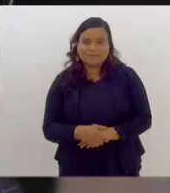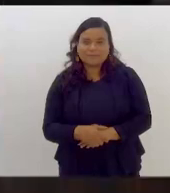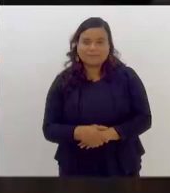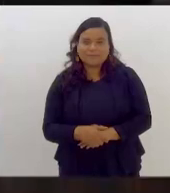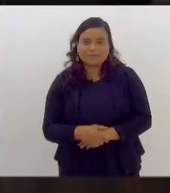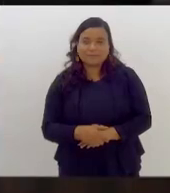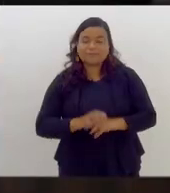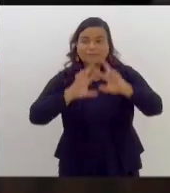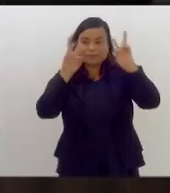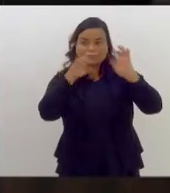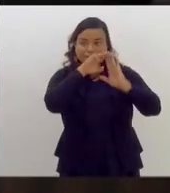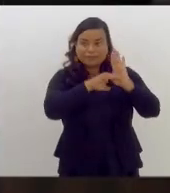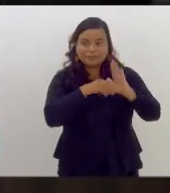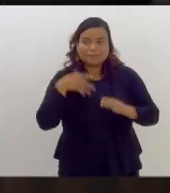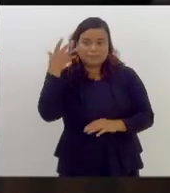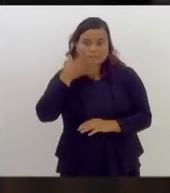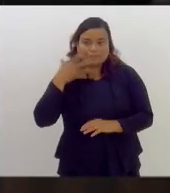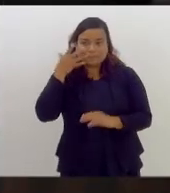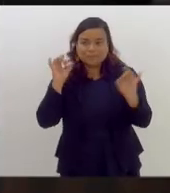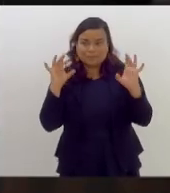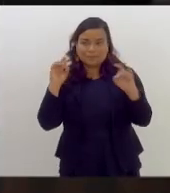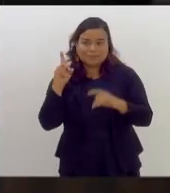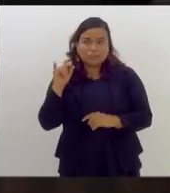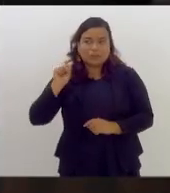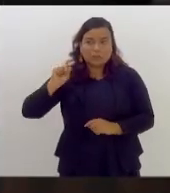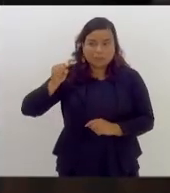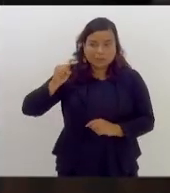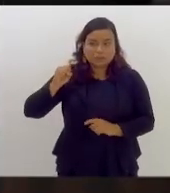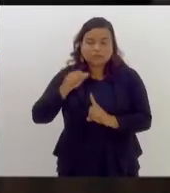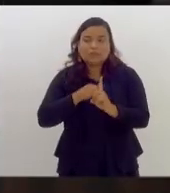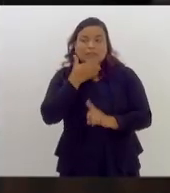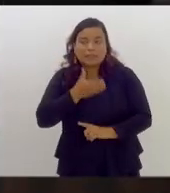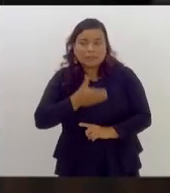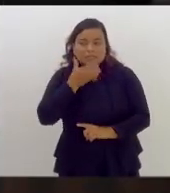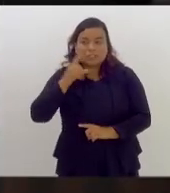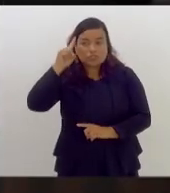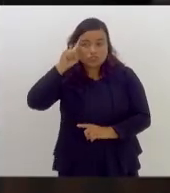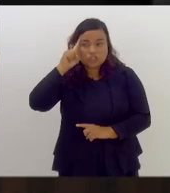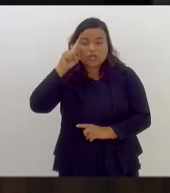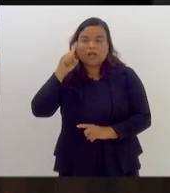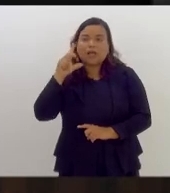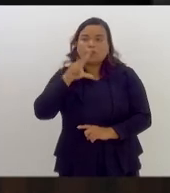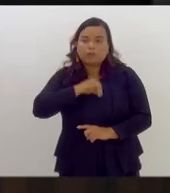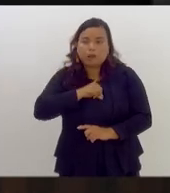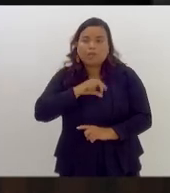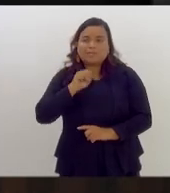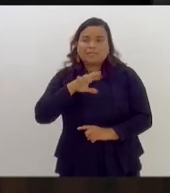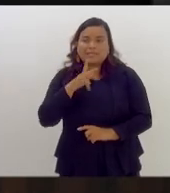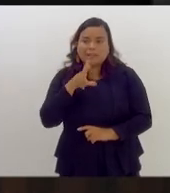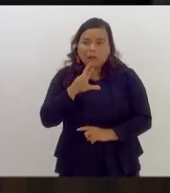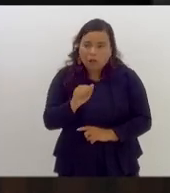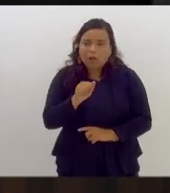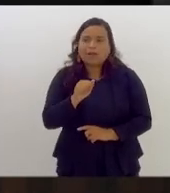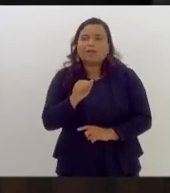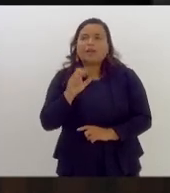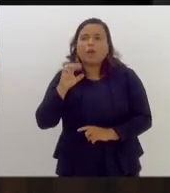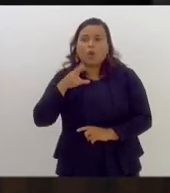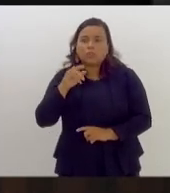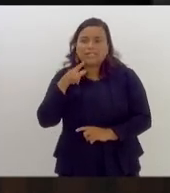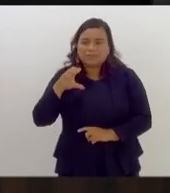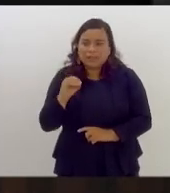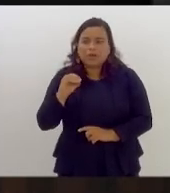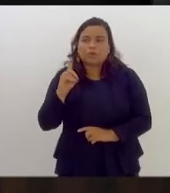Ordem do dia, sessão ordinária, dia 8 de dezembro, dia de Nossa Senhora da Conceição, de